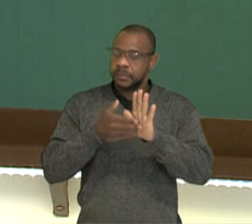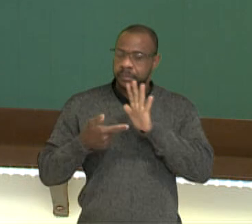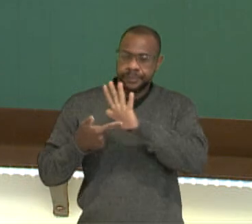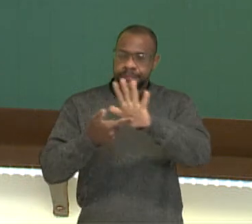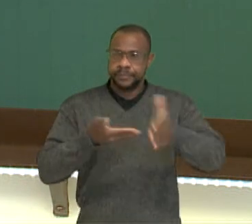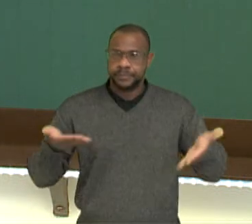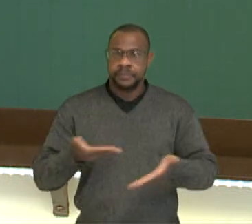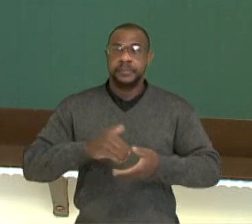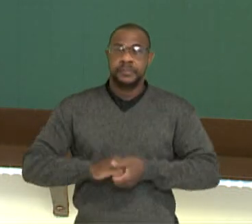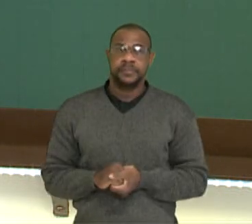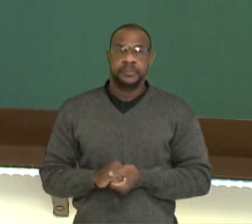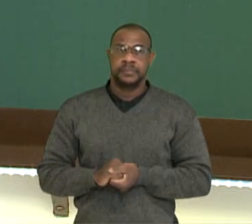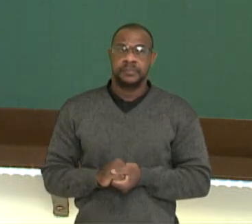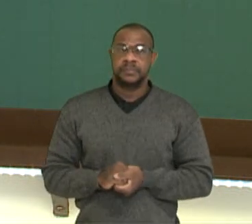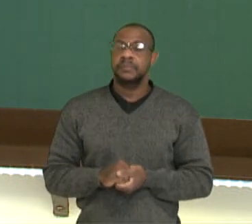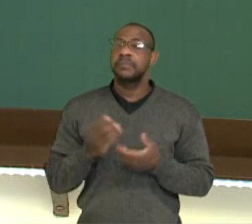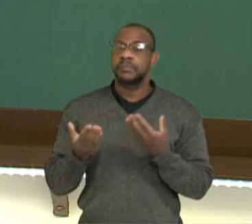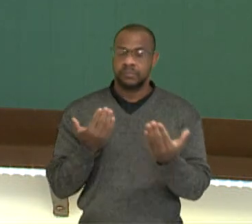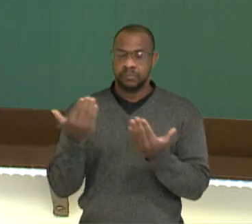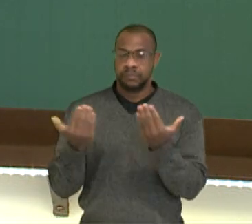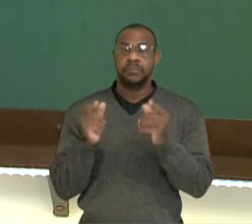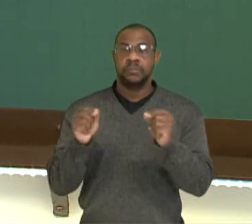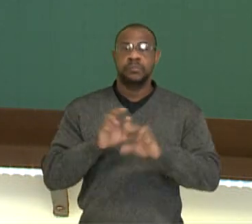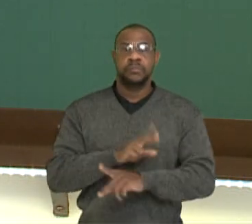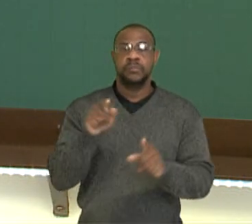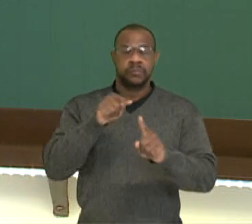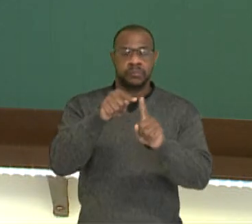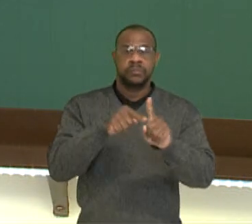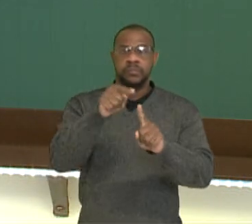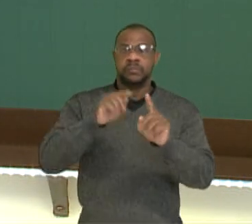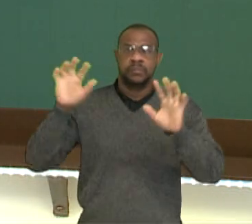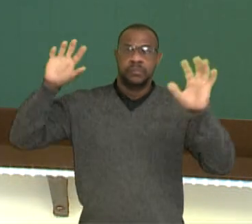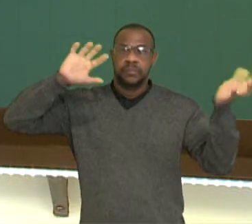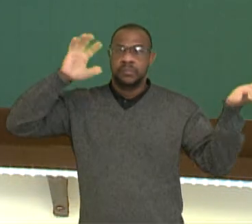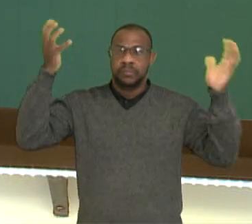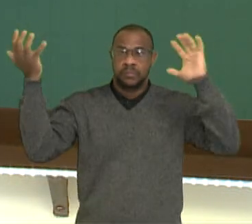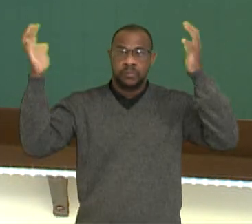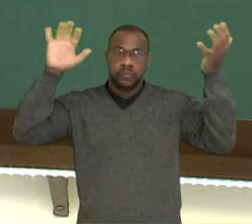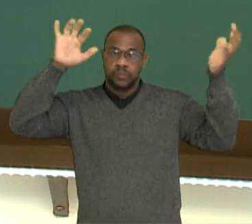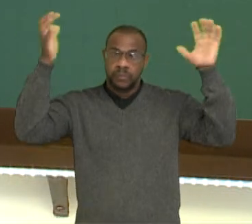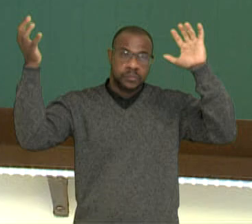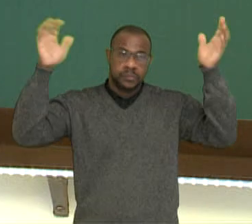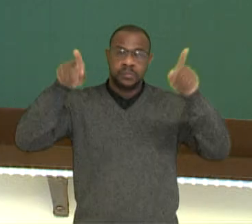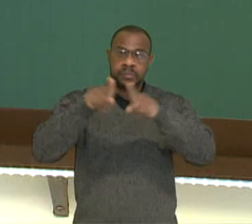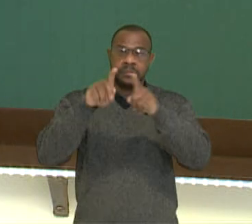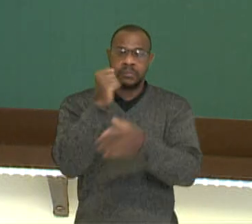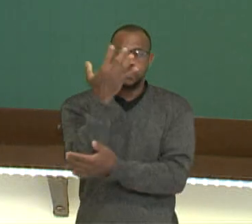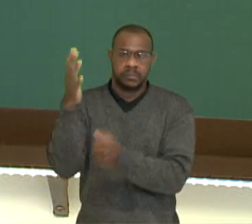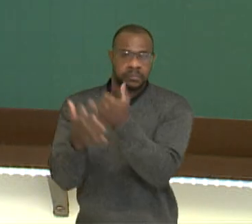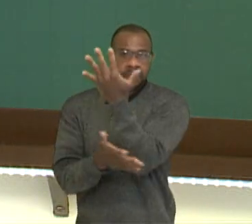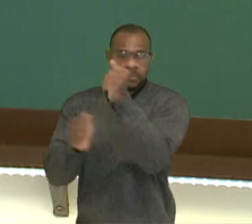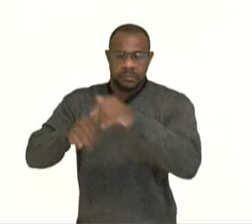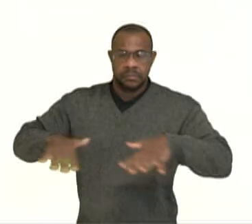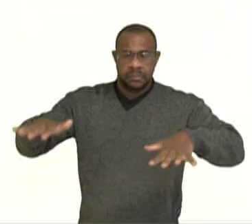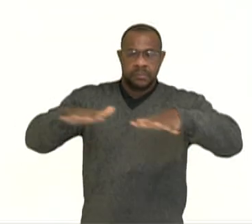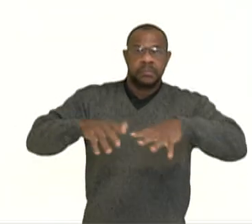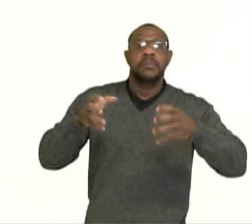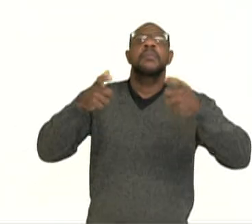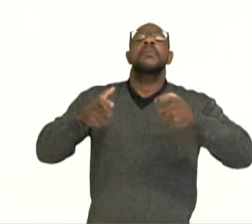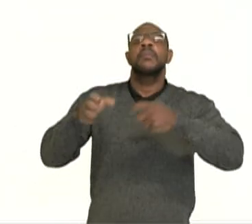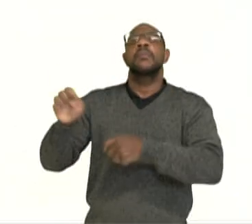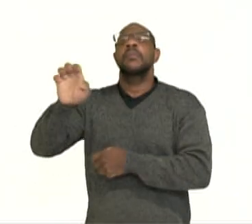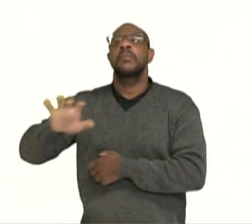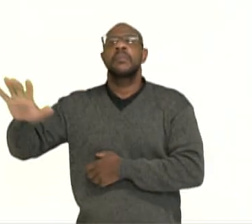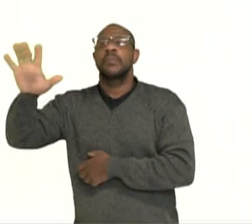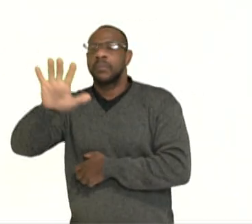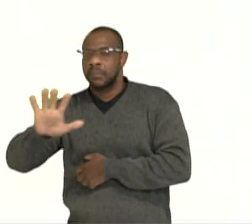propostas na nossa aula. Nós vamos comparar os diferentes tipos de climas e suas respectivas vegetações do continente europeu. É